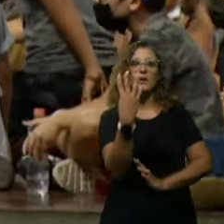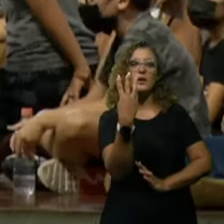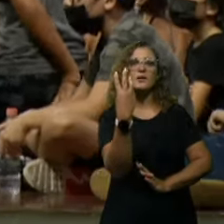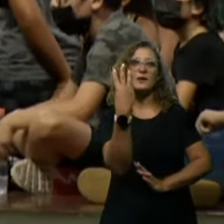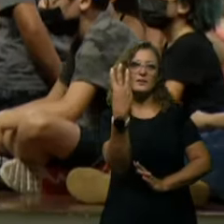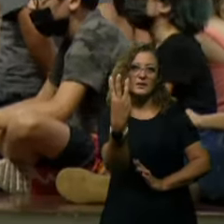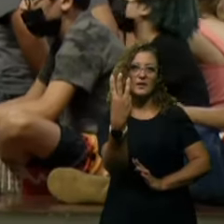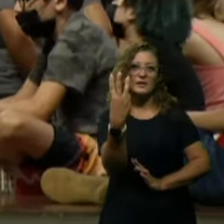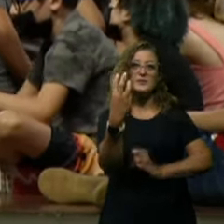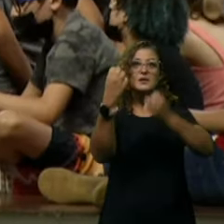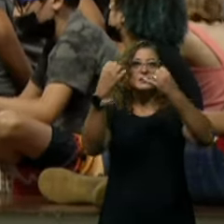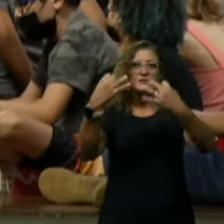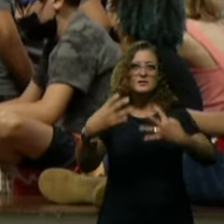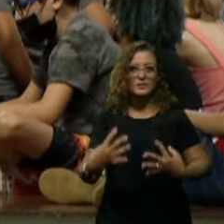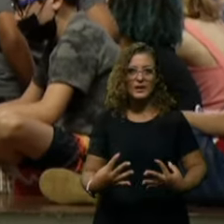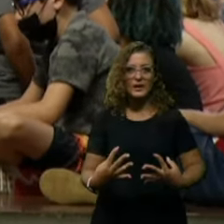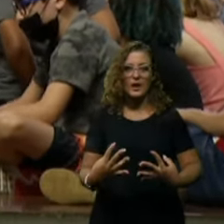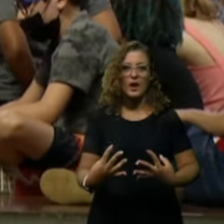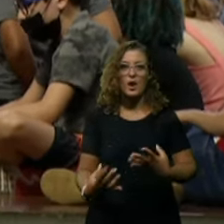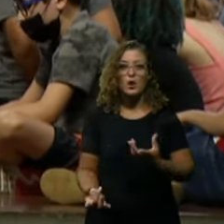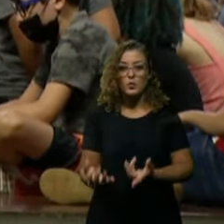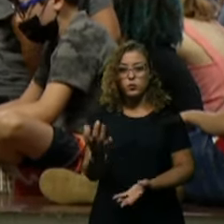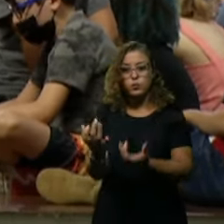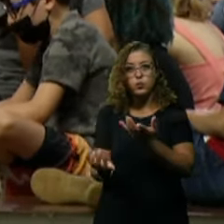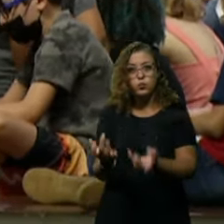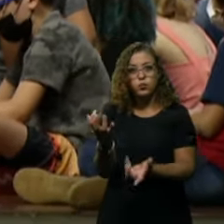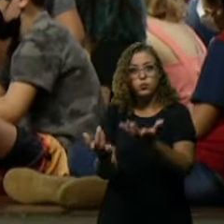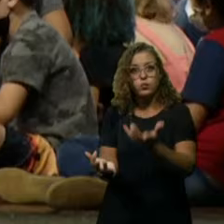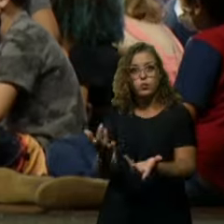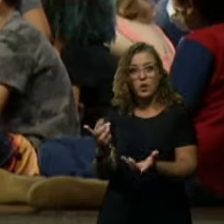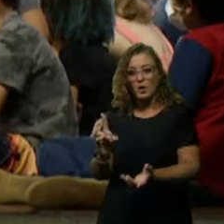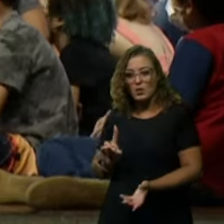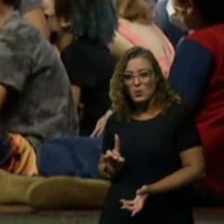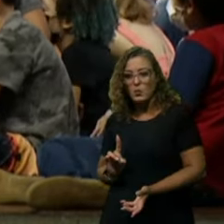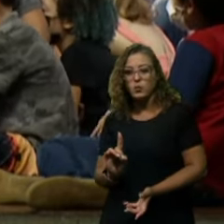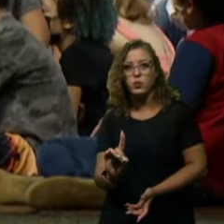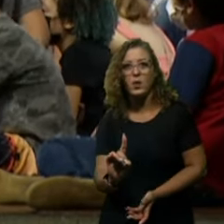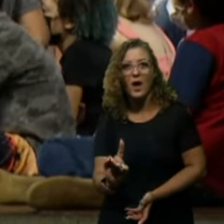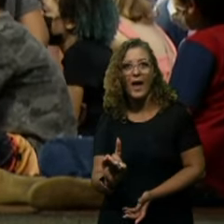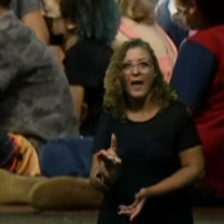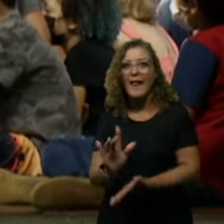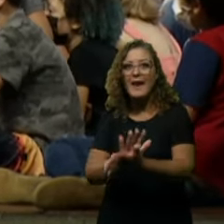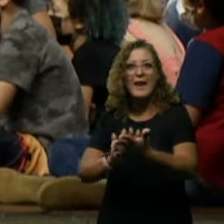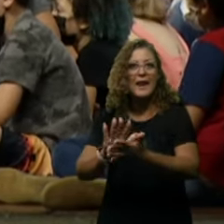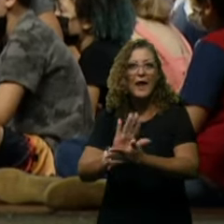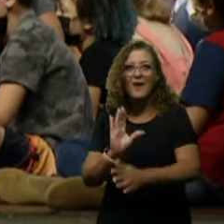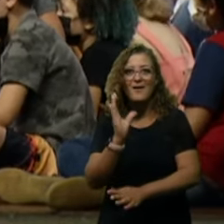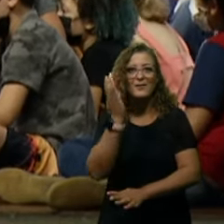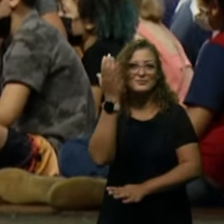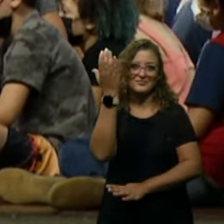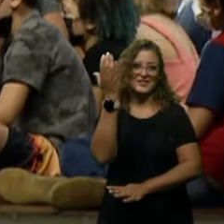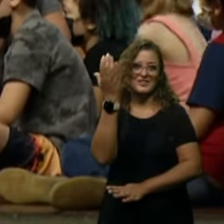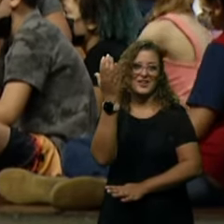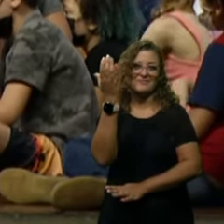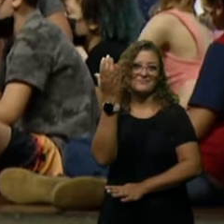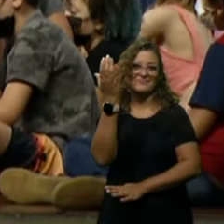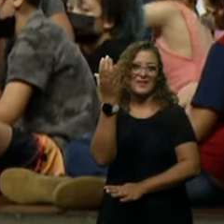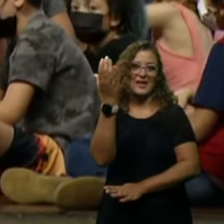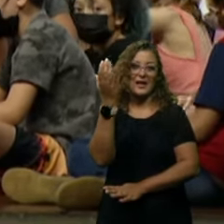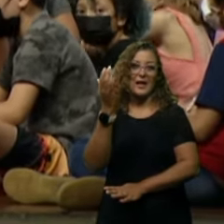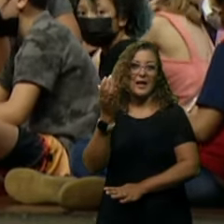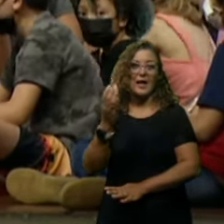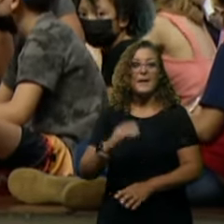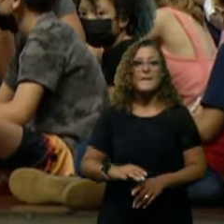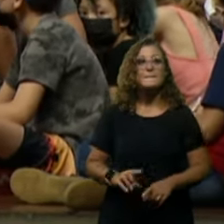passar pelo fogo ele não te queimará porque o fogo é filho mas a água não a água não é sim depois ler o